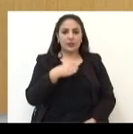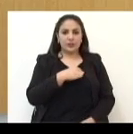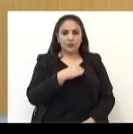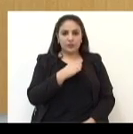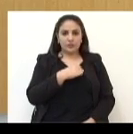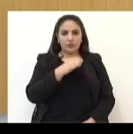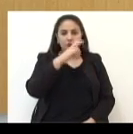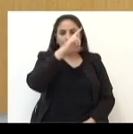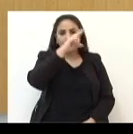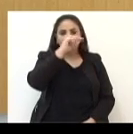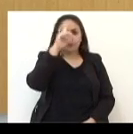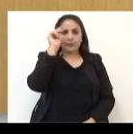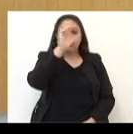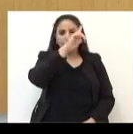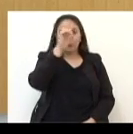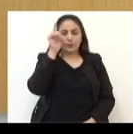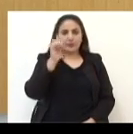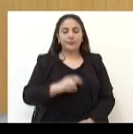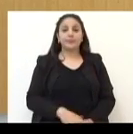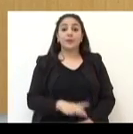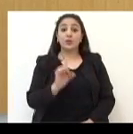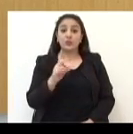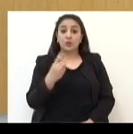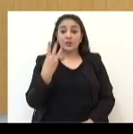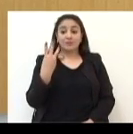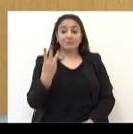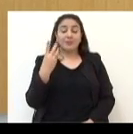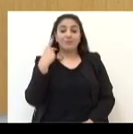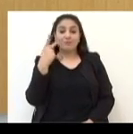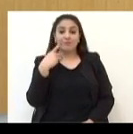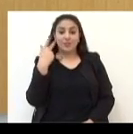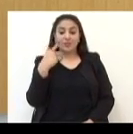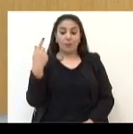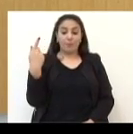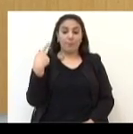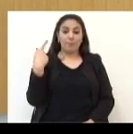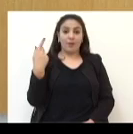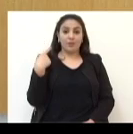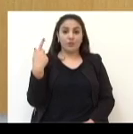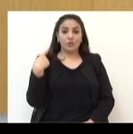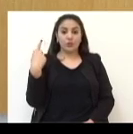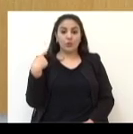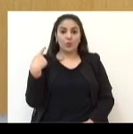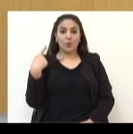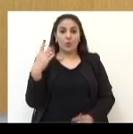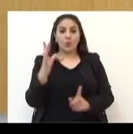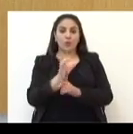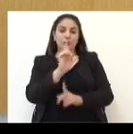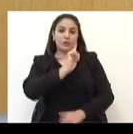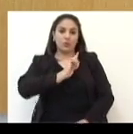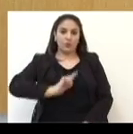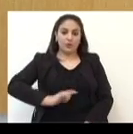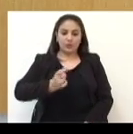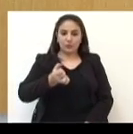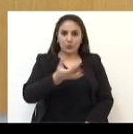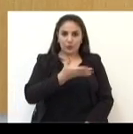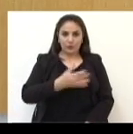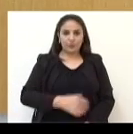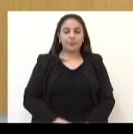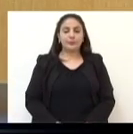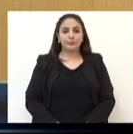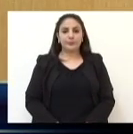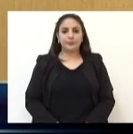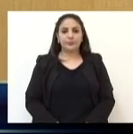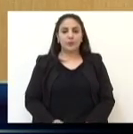prefeito reeleito Luciano Azevedo. E apenas 3 vereadores são de partidos de oposição ao novo governo